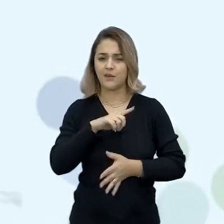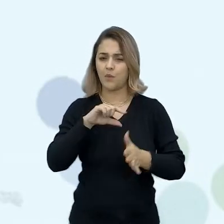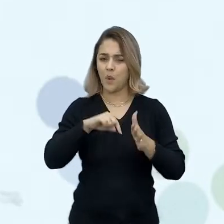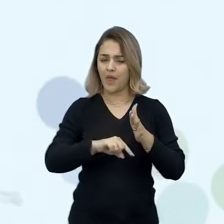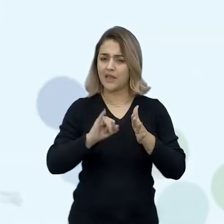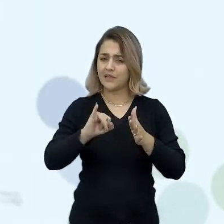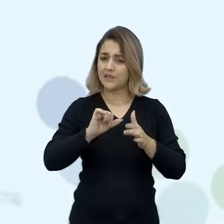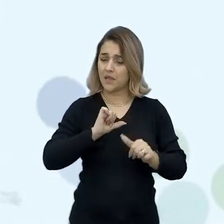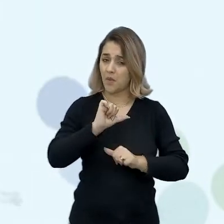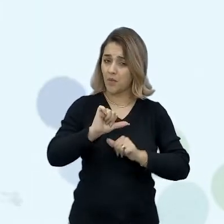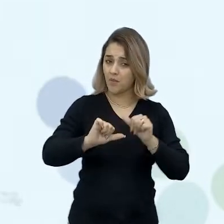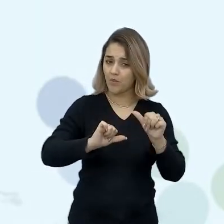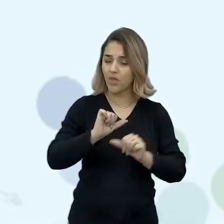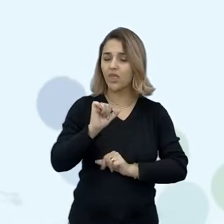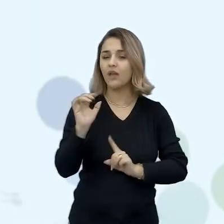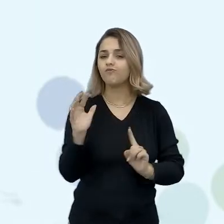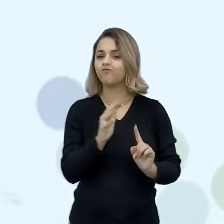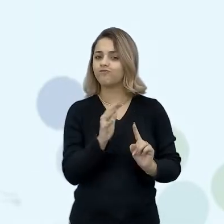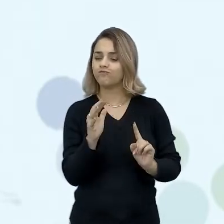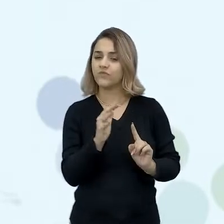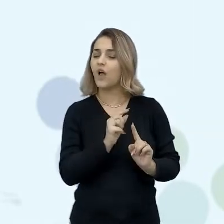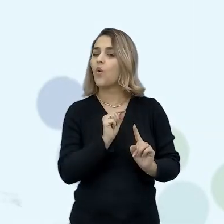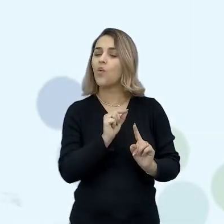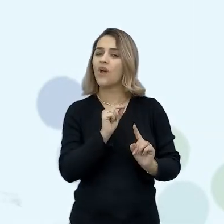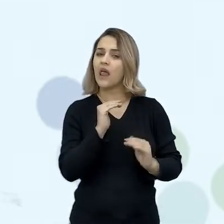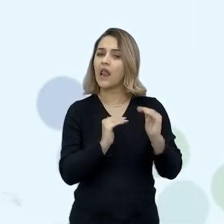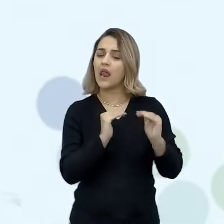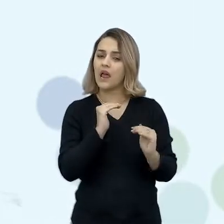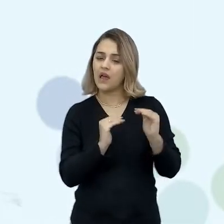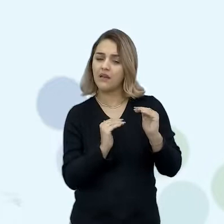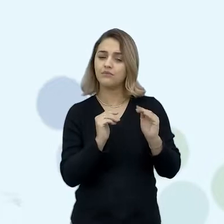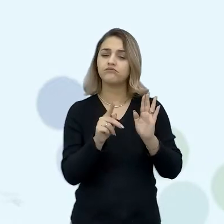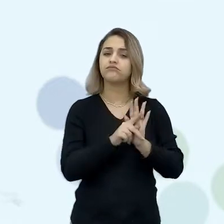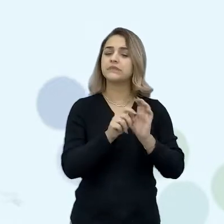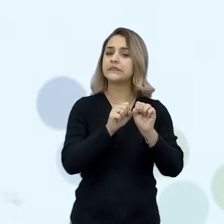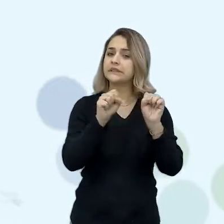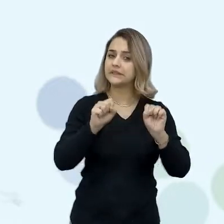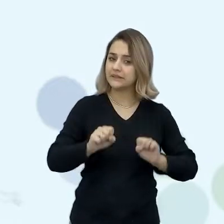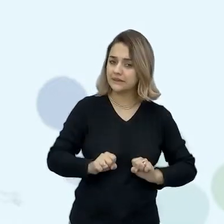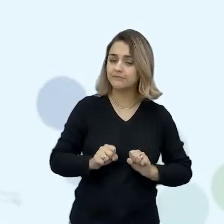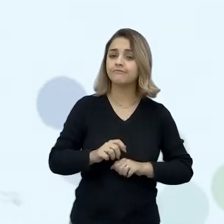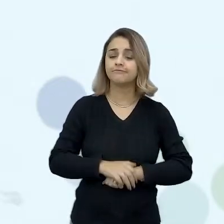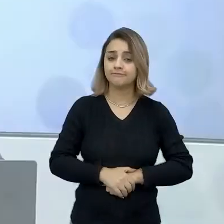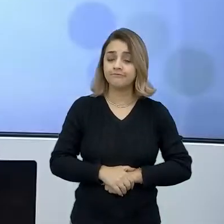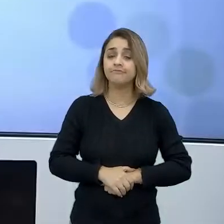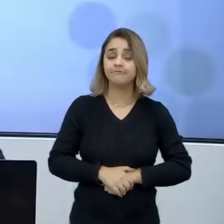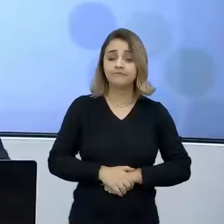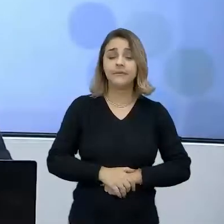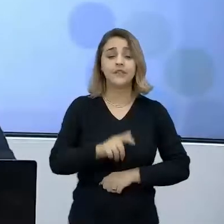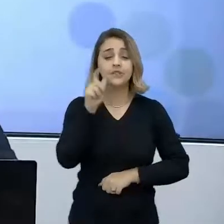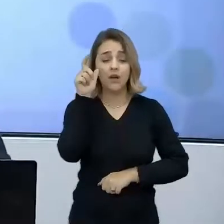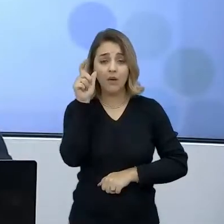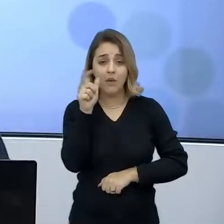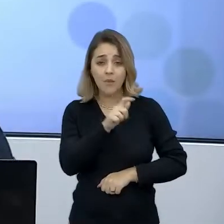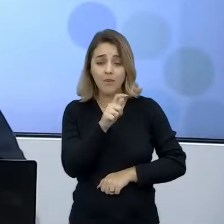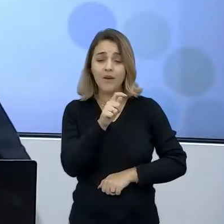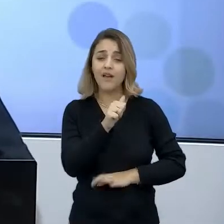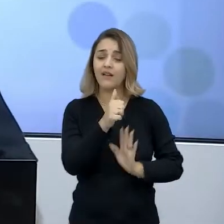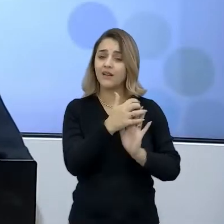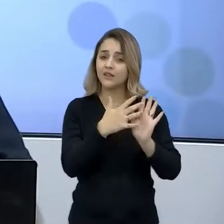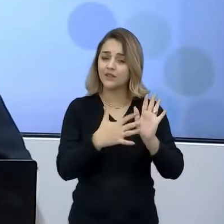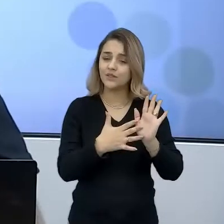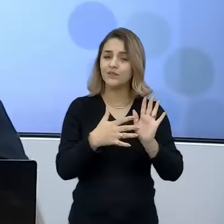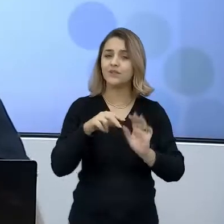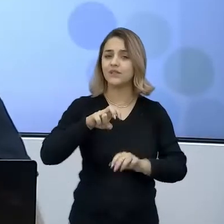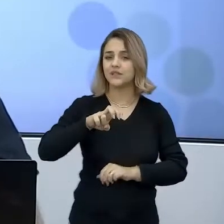alteração pode gerar desequilíbrios no nosso sistema. É o que a gente viu aí nessa atividade 5, né?